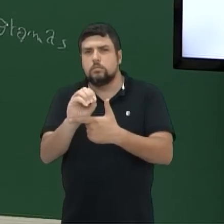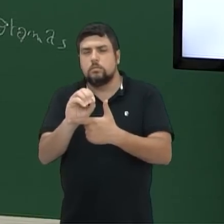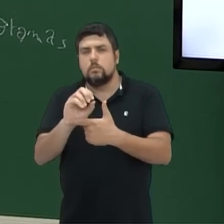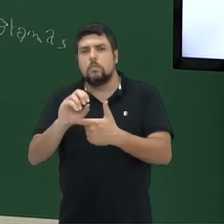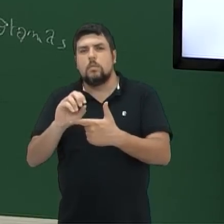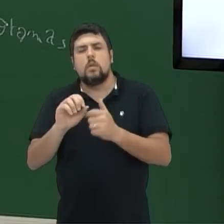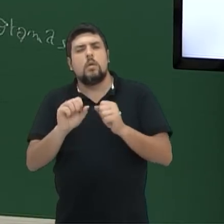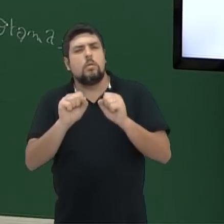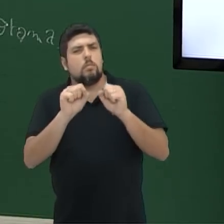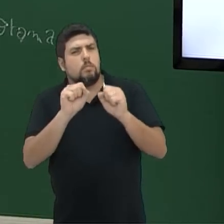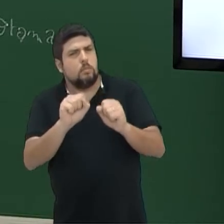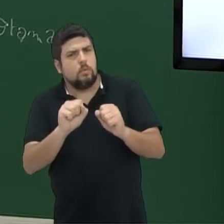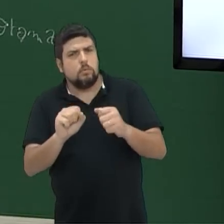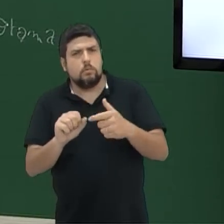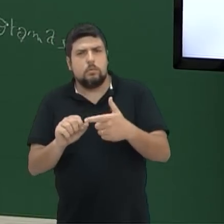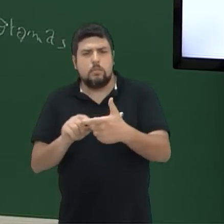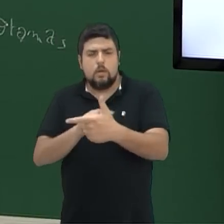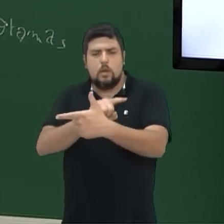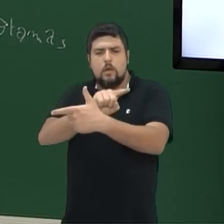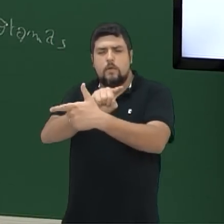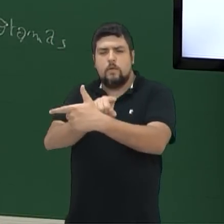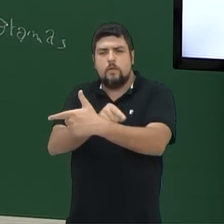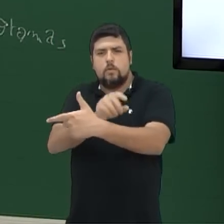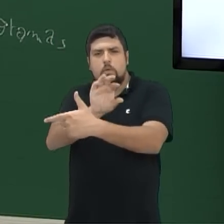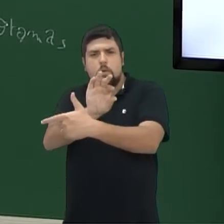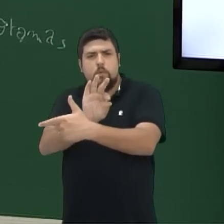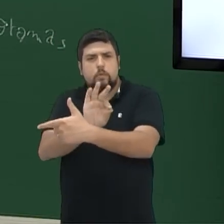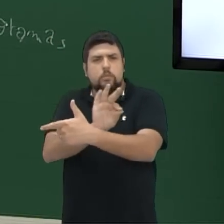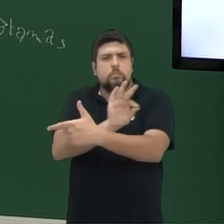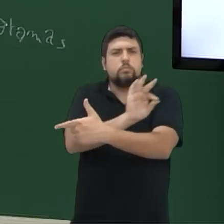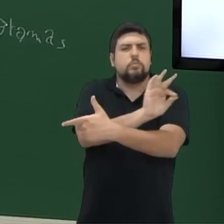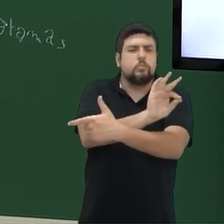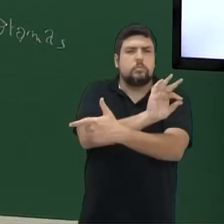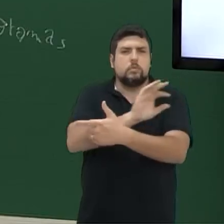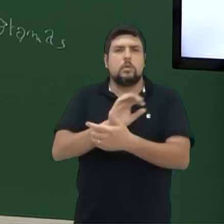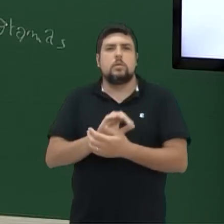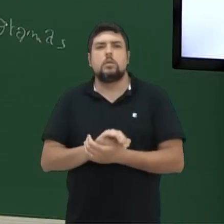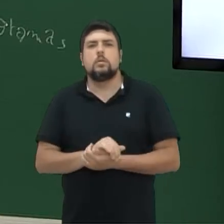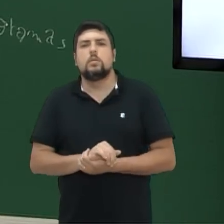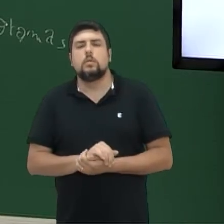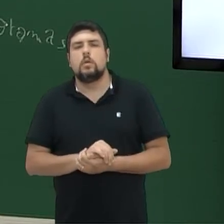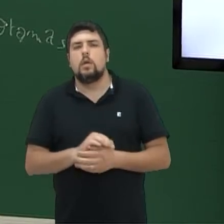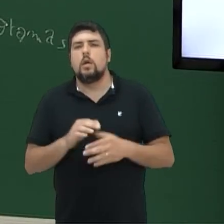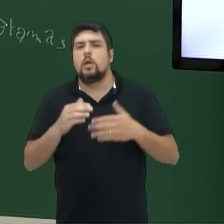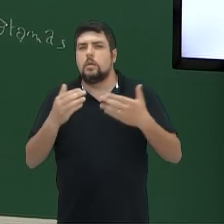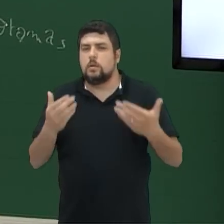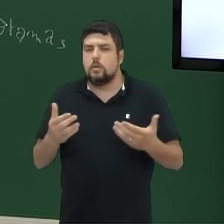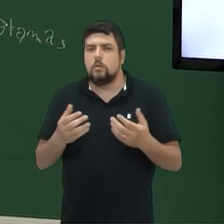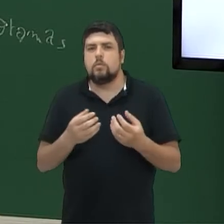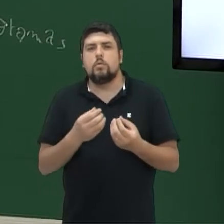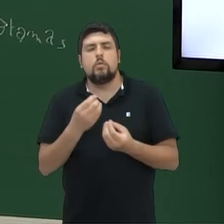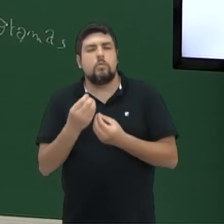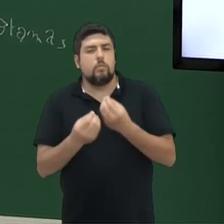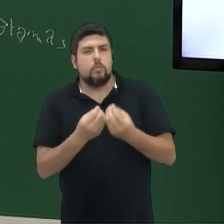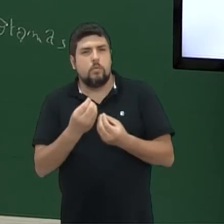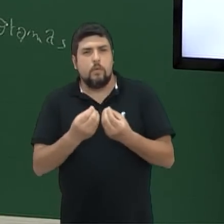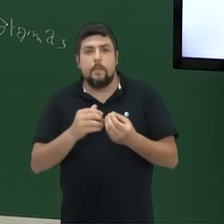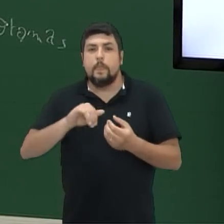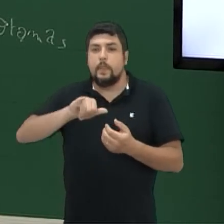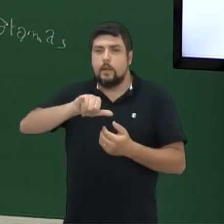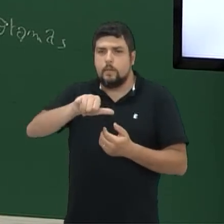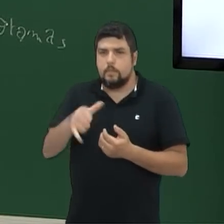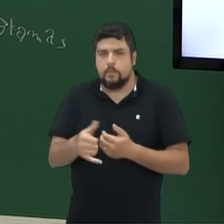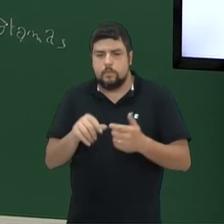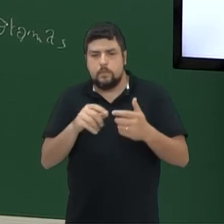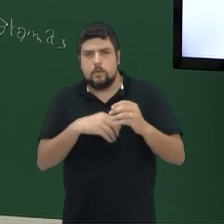as vírgulas. A gente já tinha visto isso nas aulas anteriores, sobre correr as vírgulas graças às tabelas. Então, a gente vai só aproveitar isso. A gente